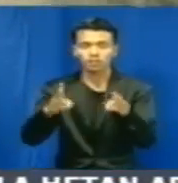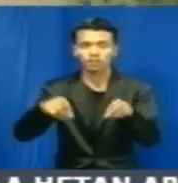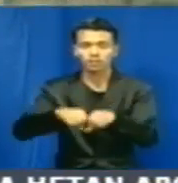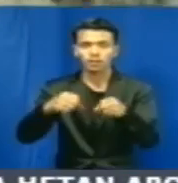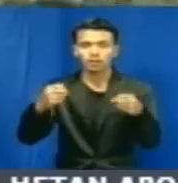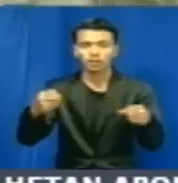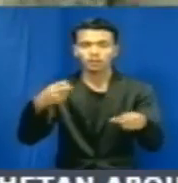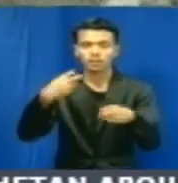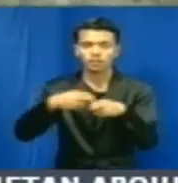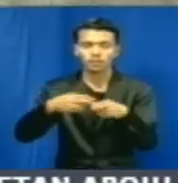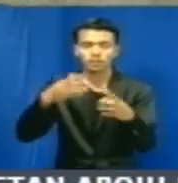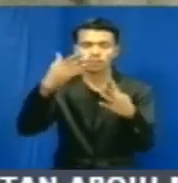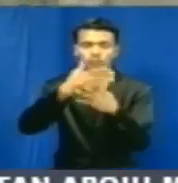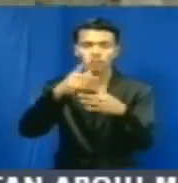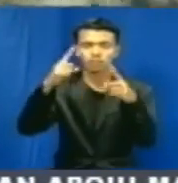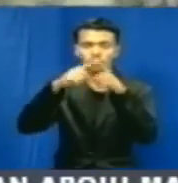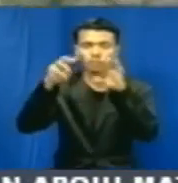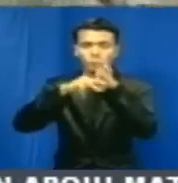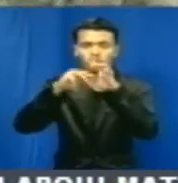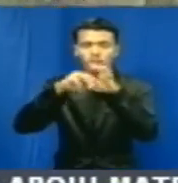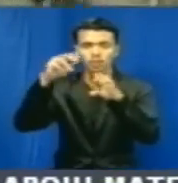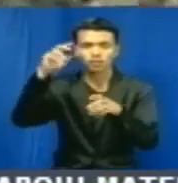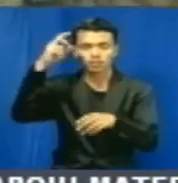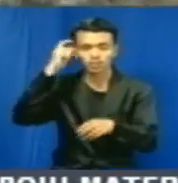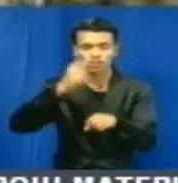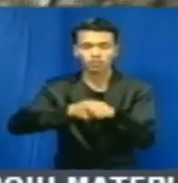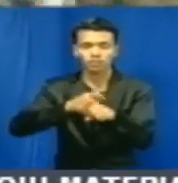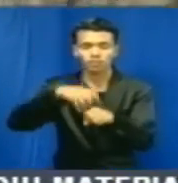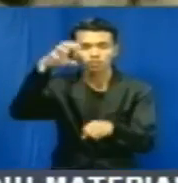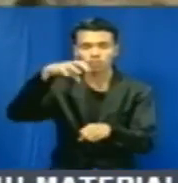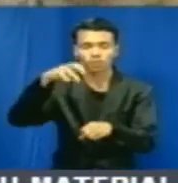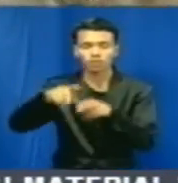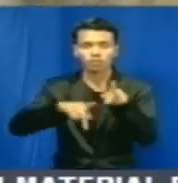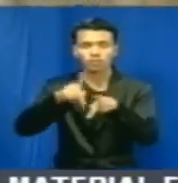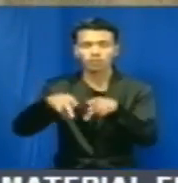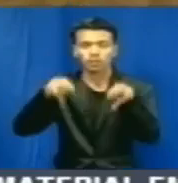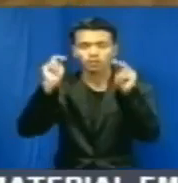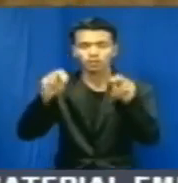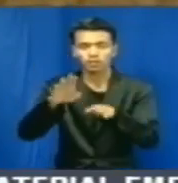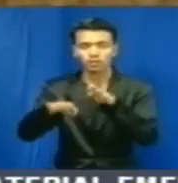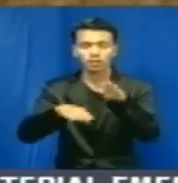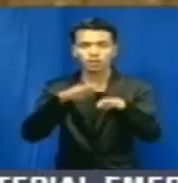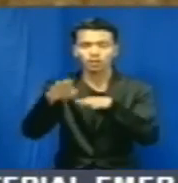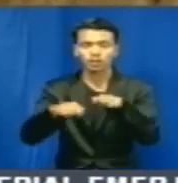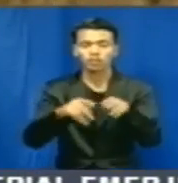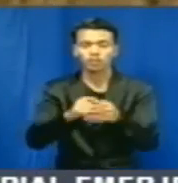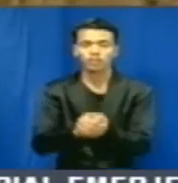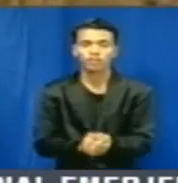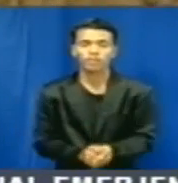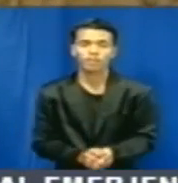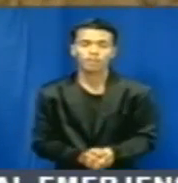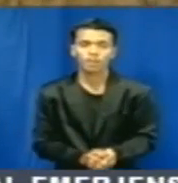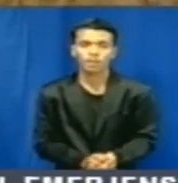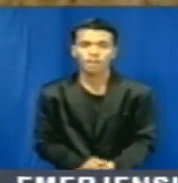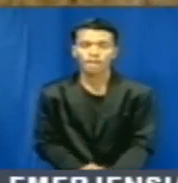ao mercado, no ia tempo Udang, comunidade tem que ir ao Ain, distância quilômetro Nen, Bahia, Tchabe Vinho. Malimia,